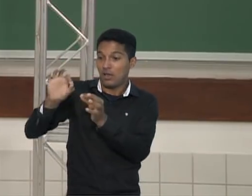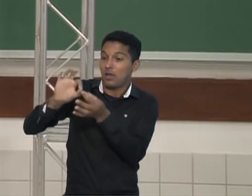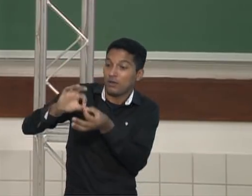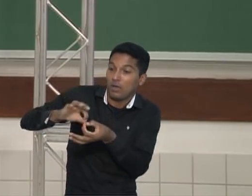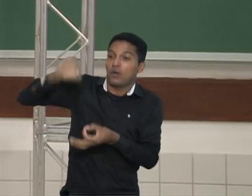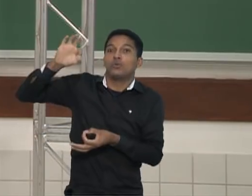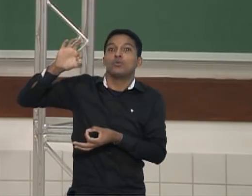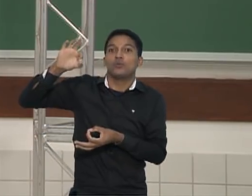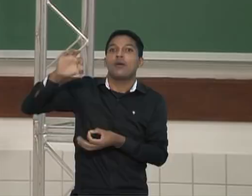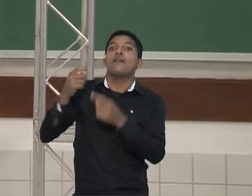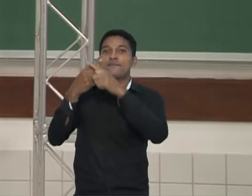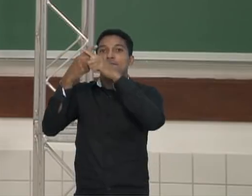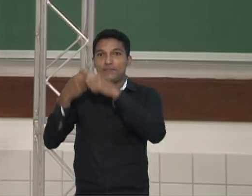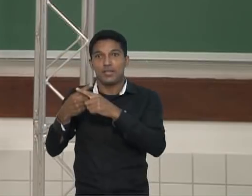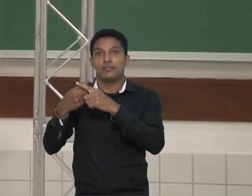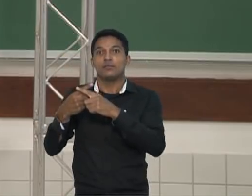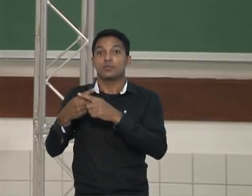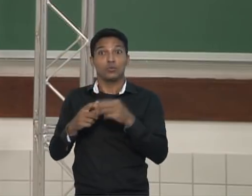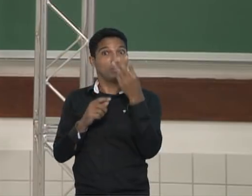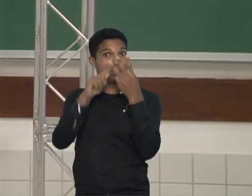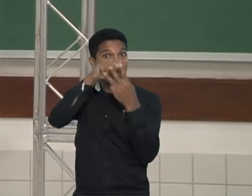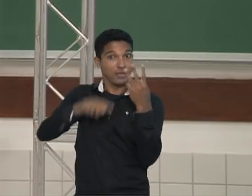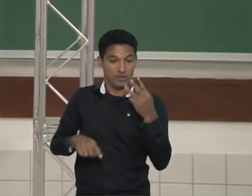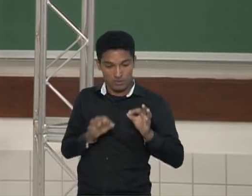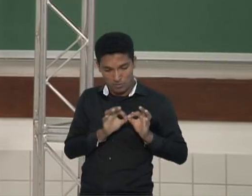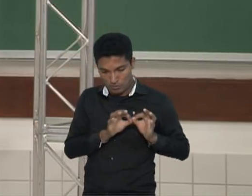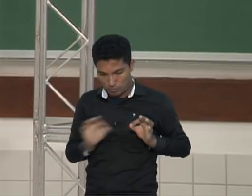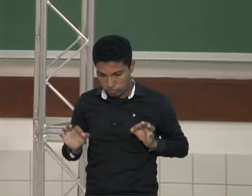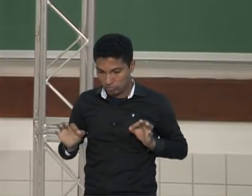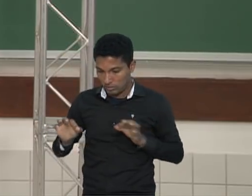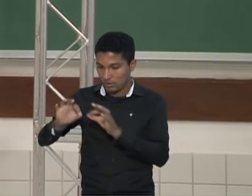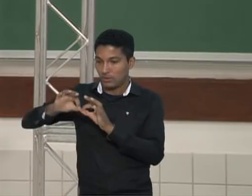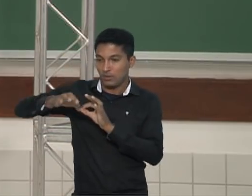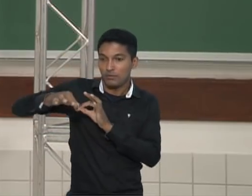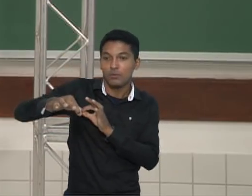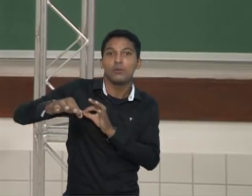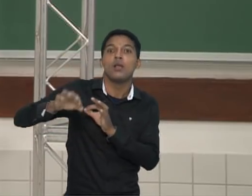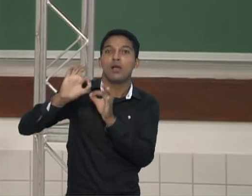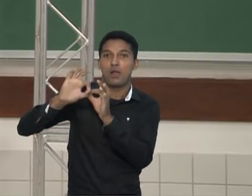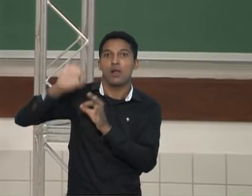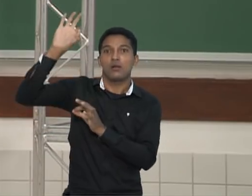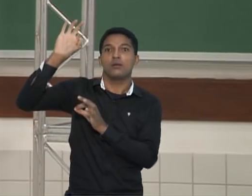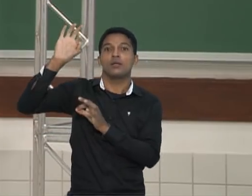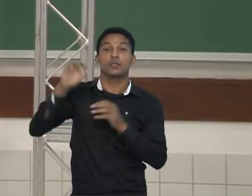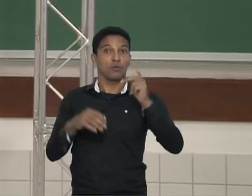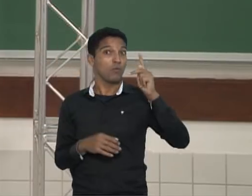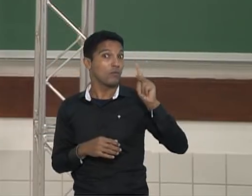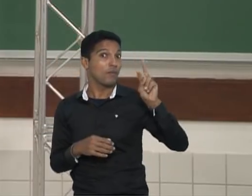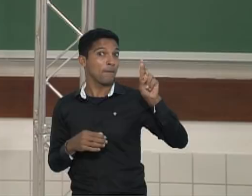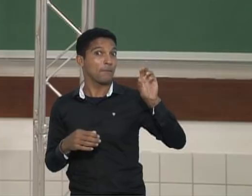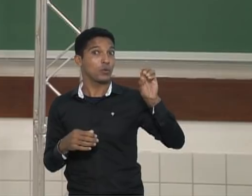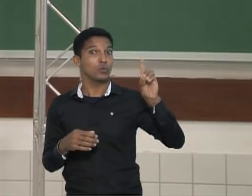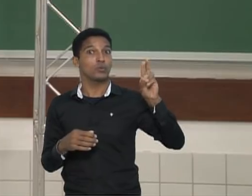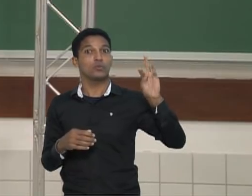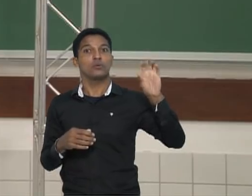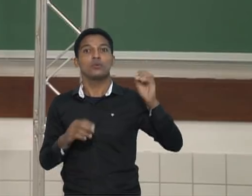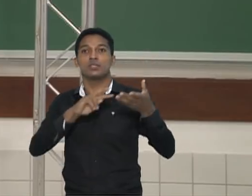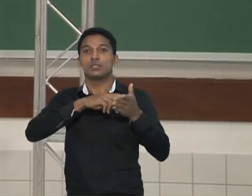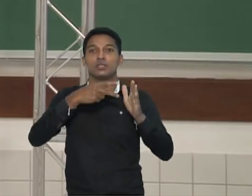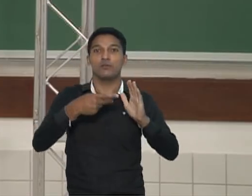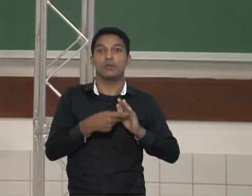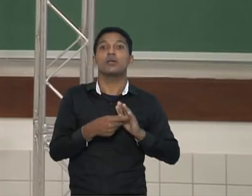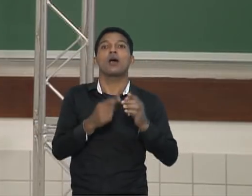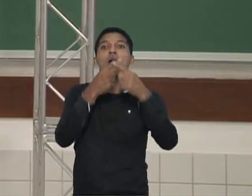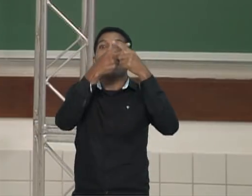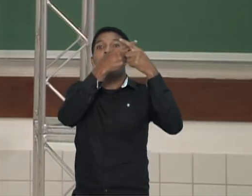dimensões, certo? Não esqueçam, produto significa multiplicação. É a mesma coisa. Vamos continuar